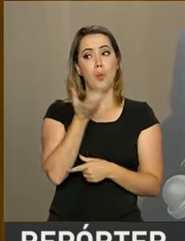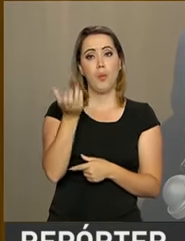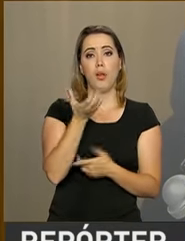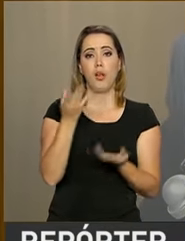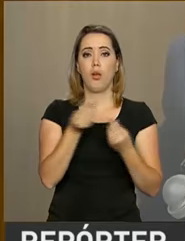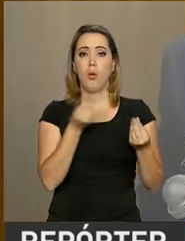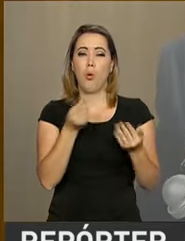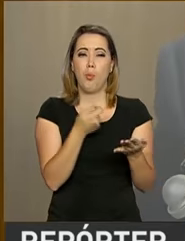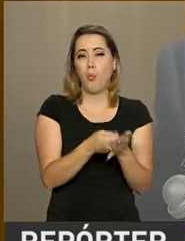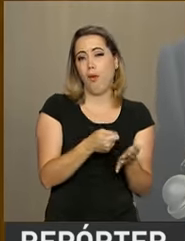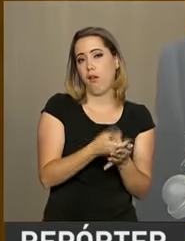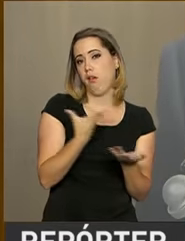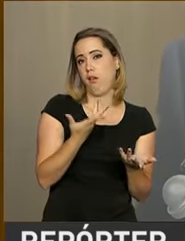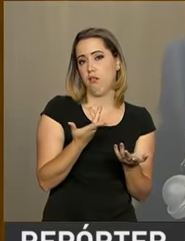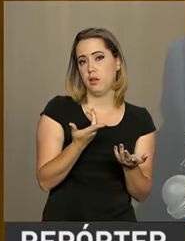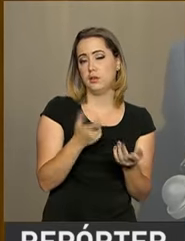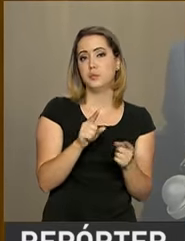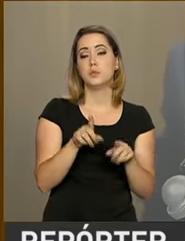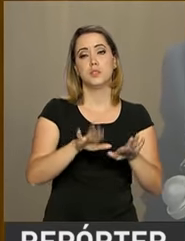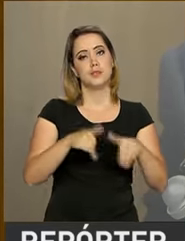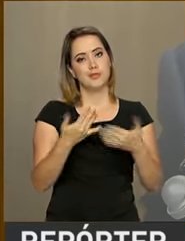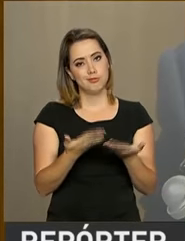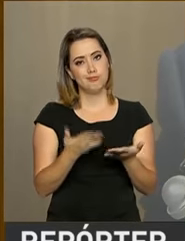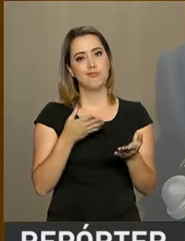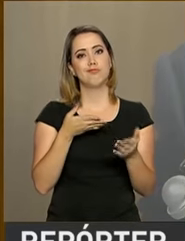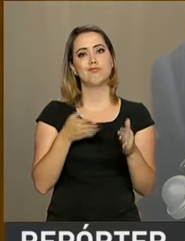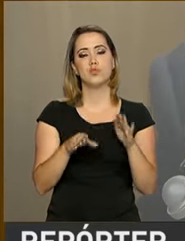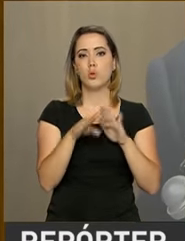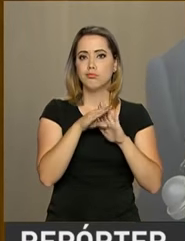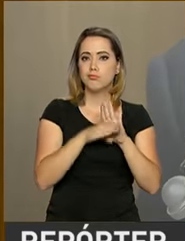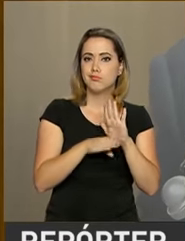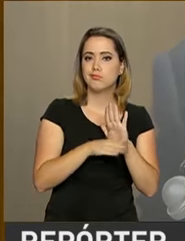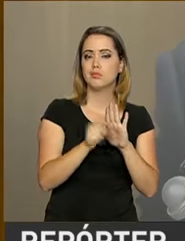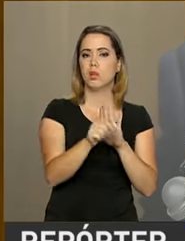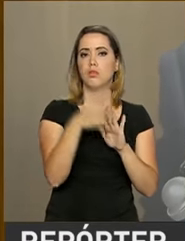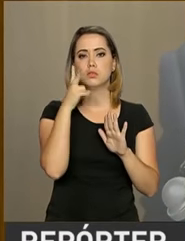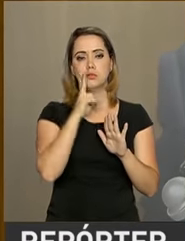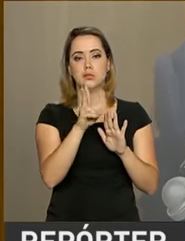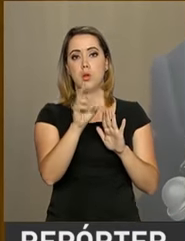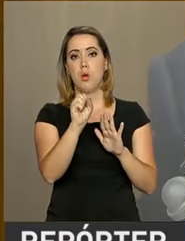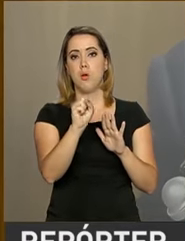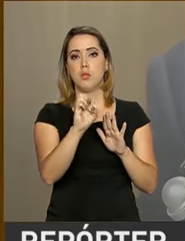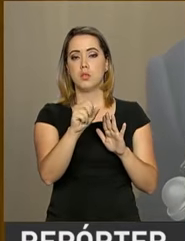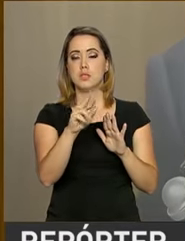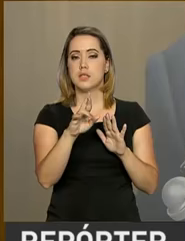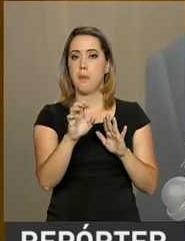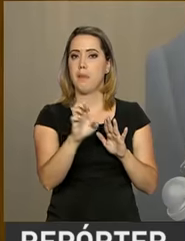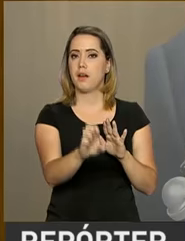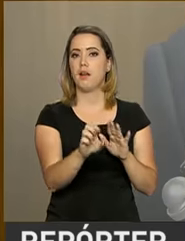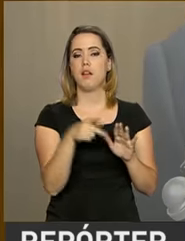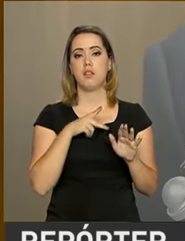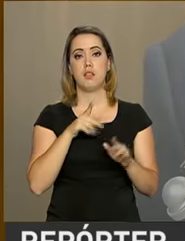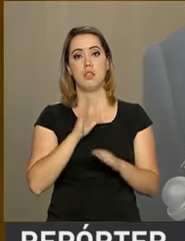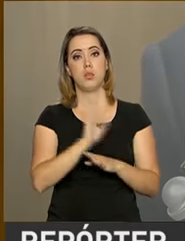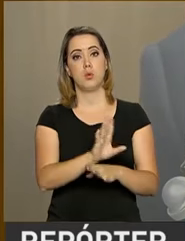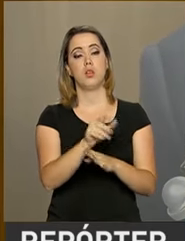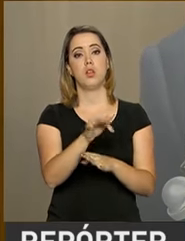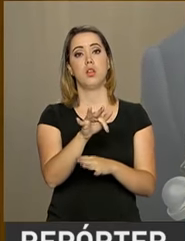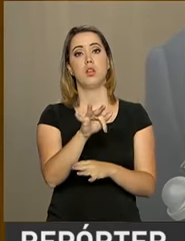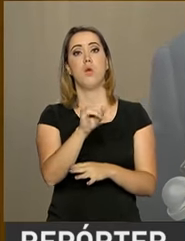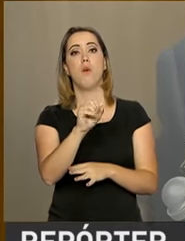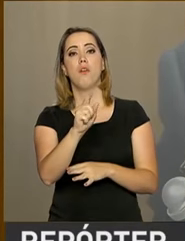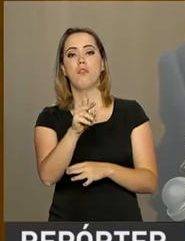ela não tem E aí que entra o sebrai se o projeto é bom foi assistido por um técnico vai ter o fundo de aval do